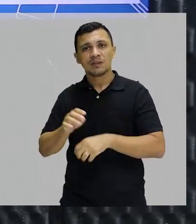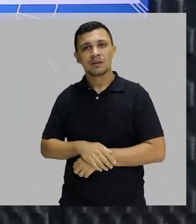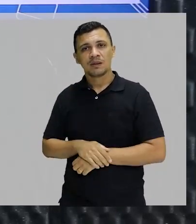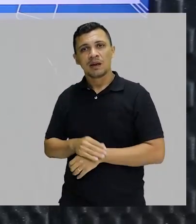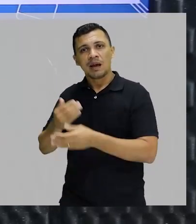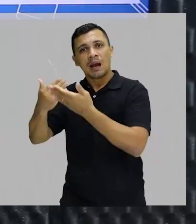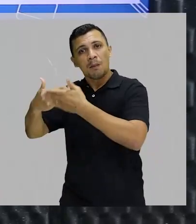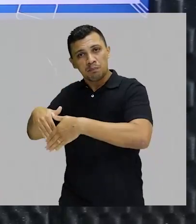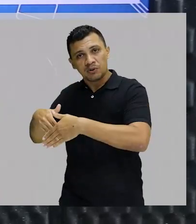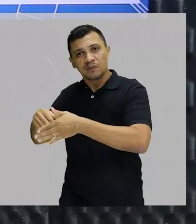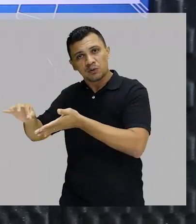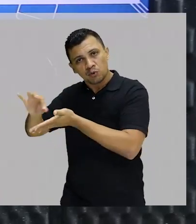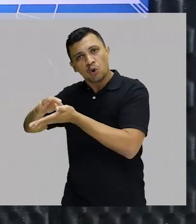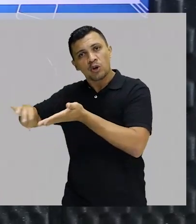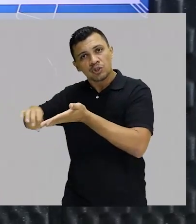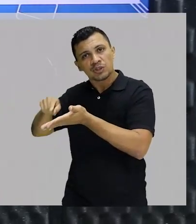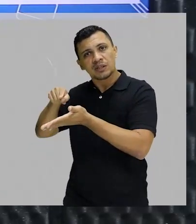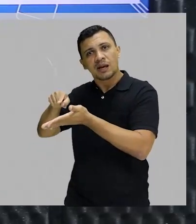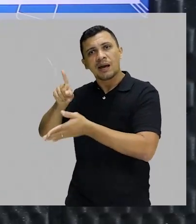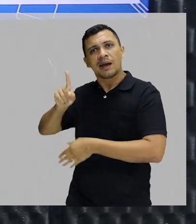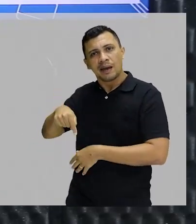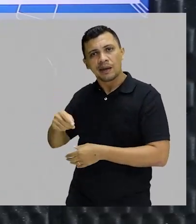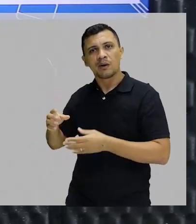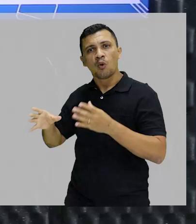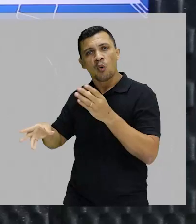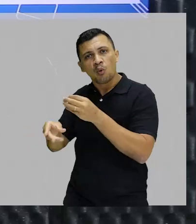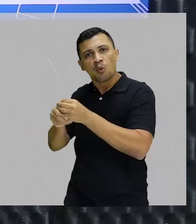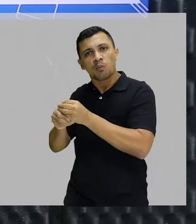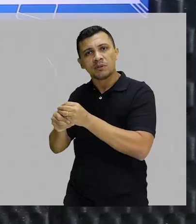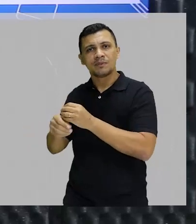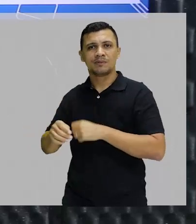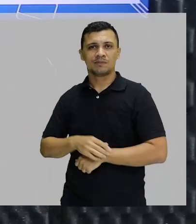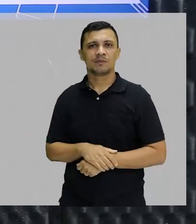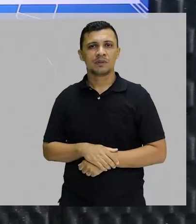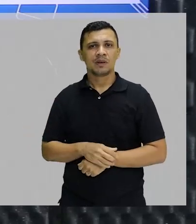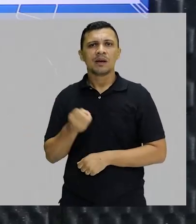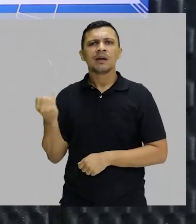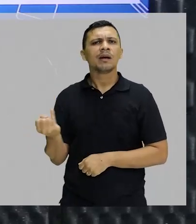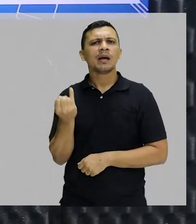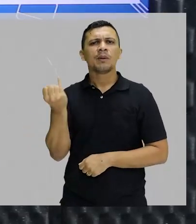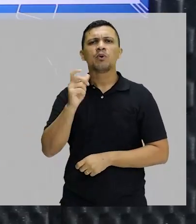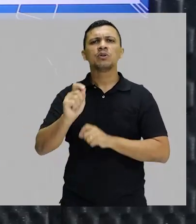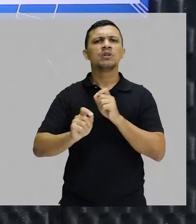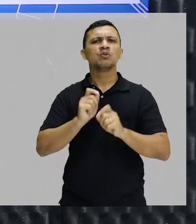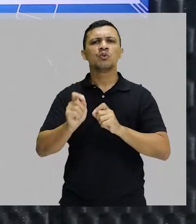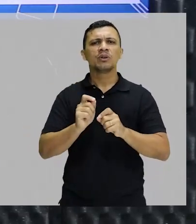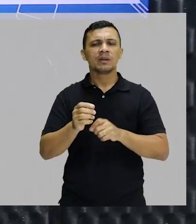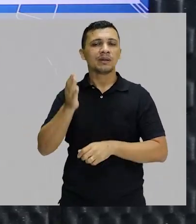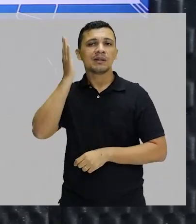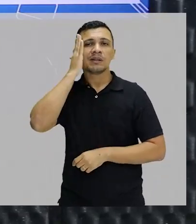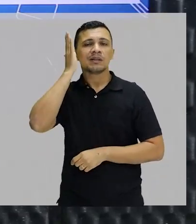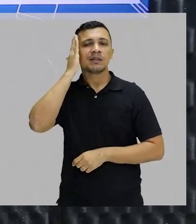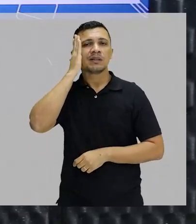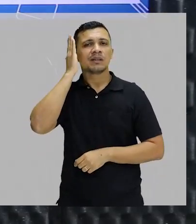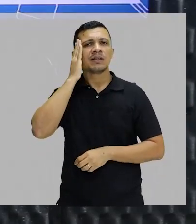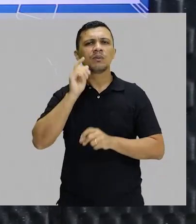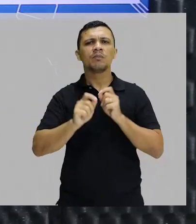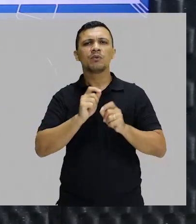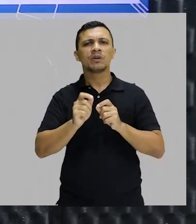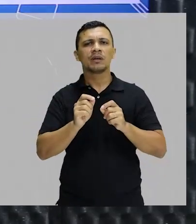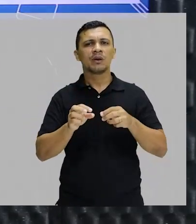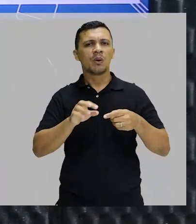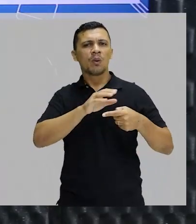do verbo devolveu. Por que é muito importante que vocês dominem também a primeira parte, que é a parte da morfologia. Se vocês